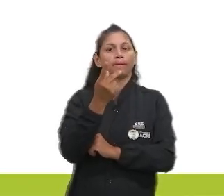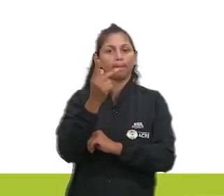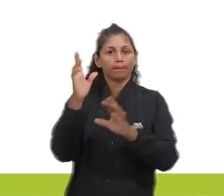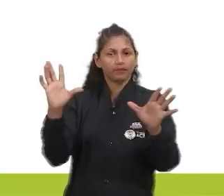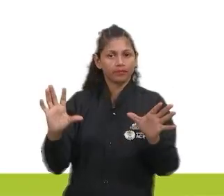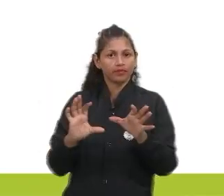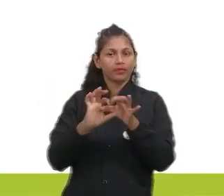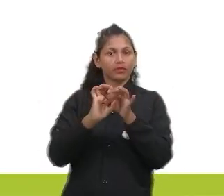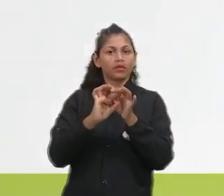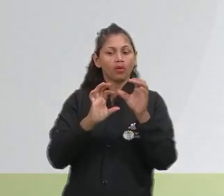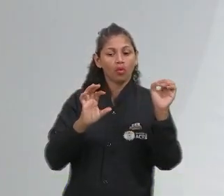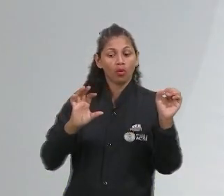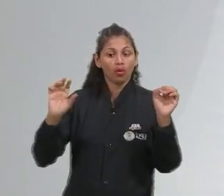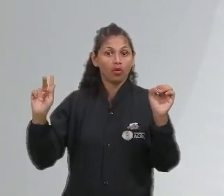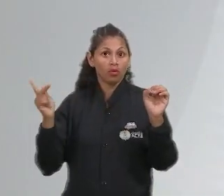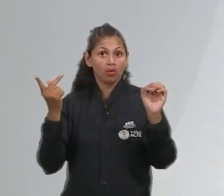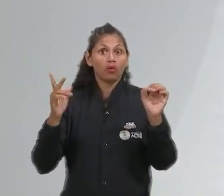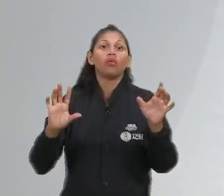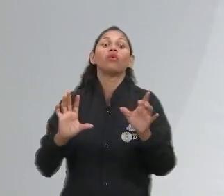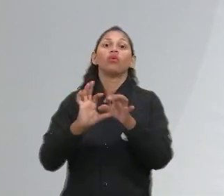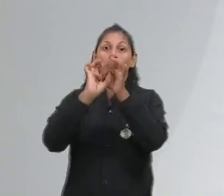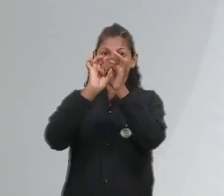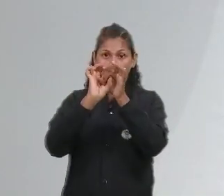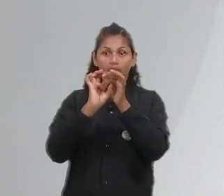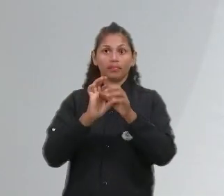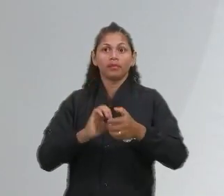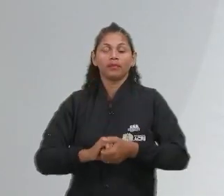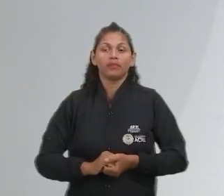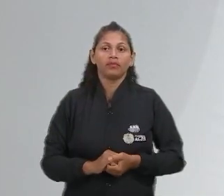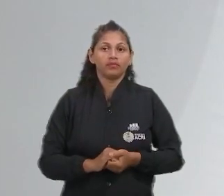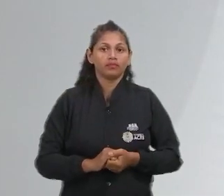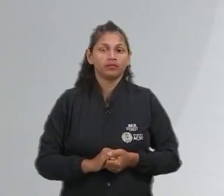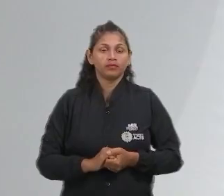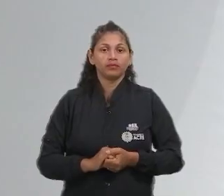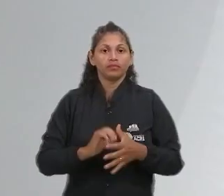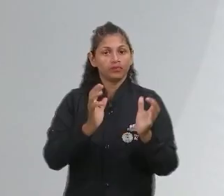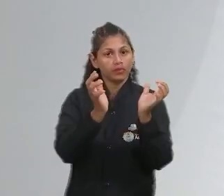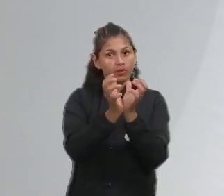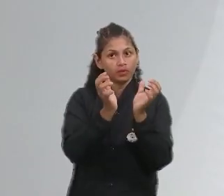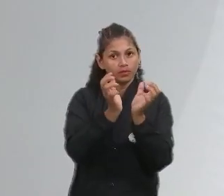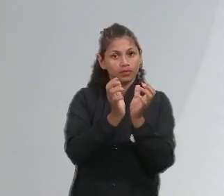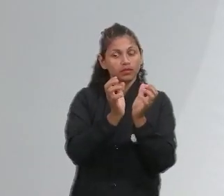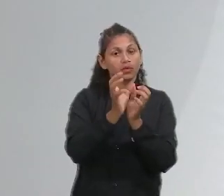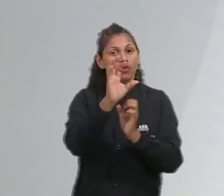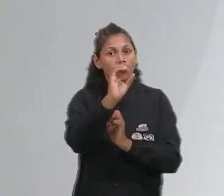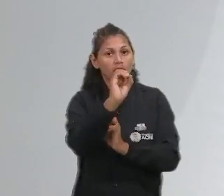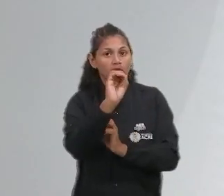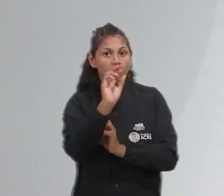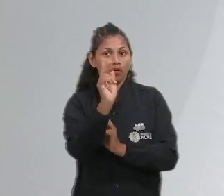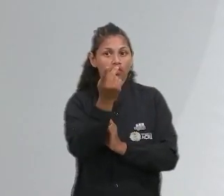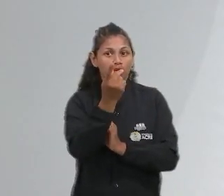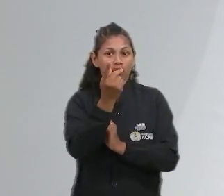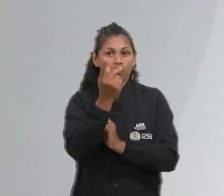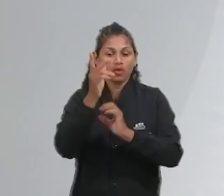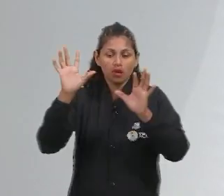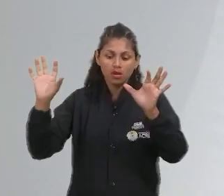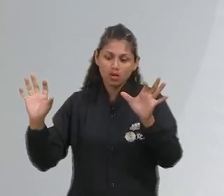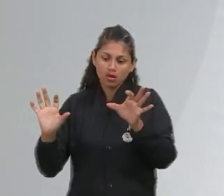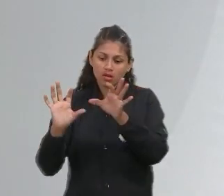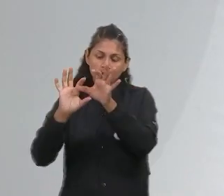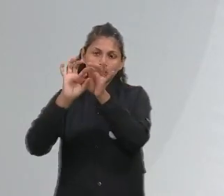com hidrogênio, vamos chamar de hidroxila? Então, o grupo hidroxila ligado a um